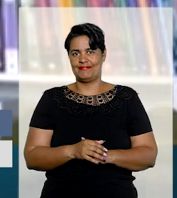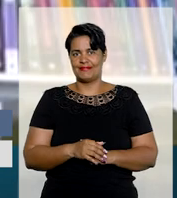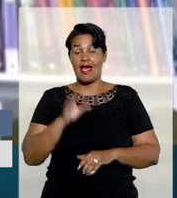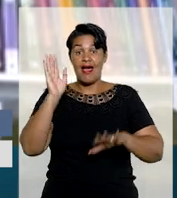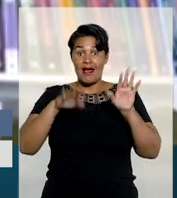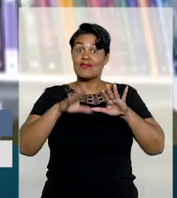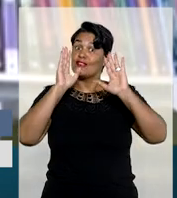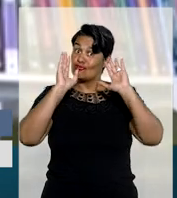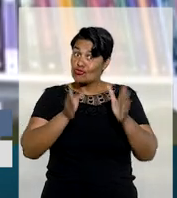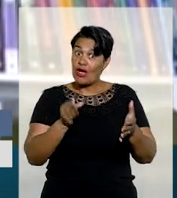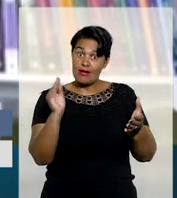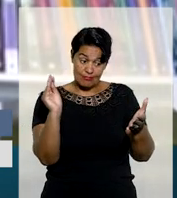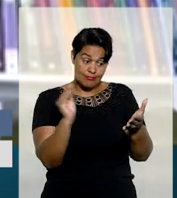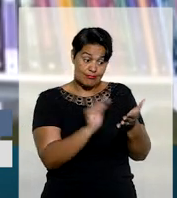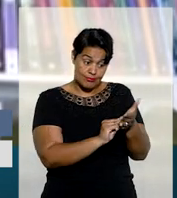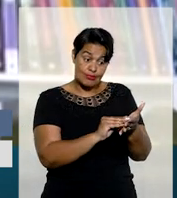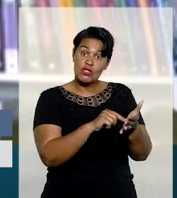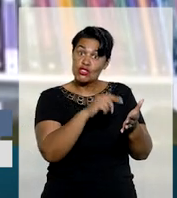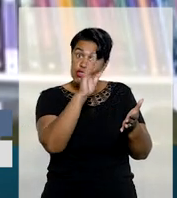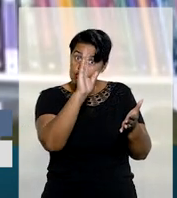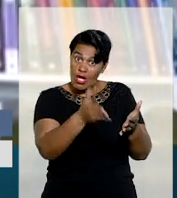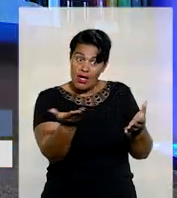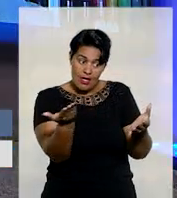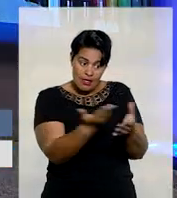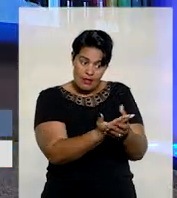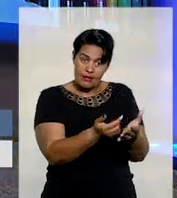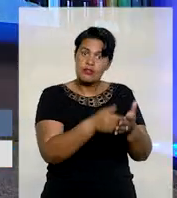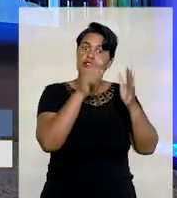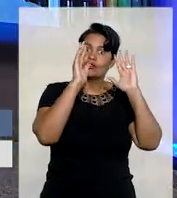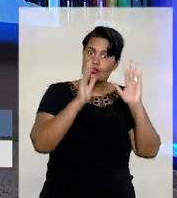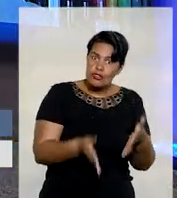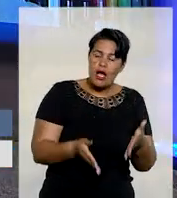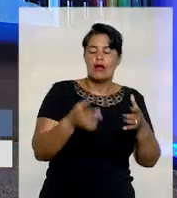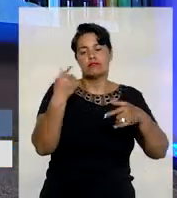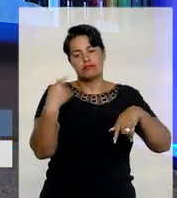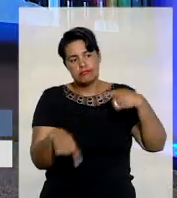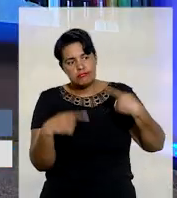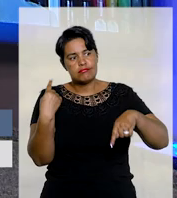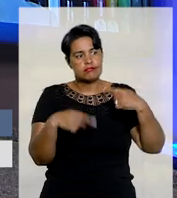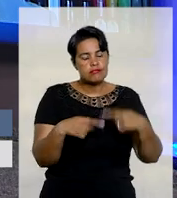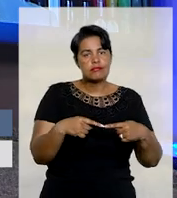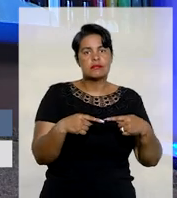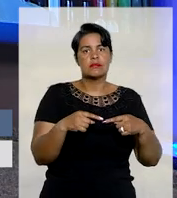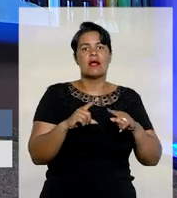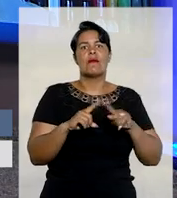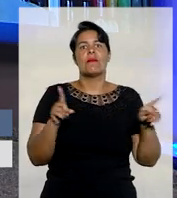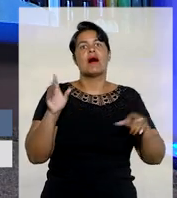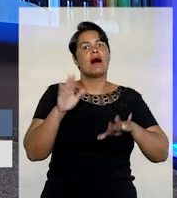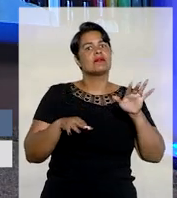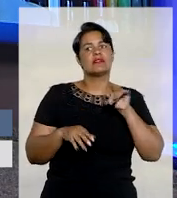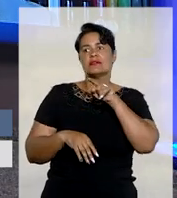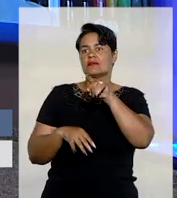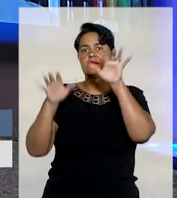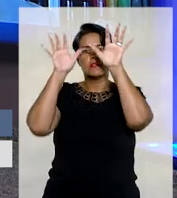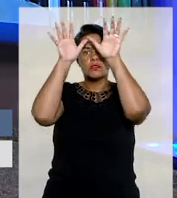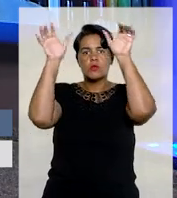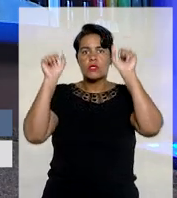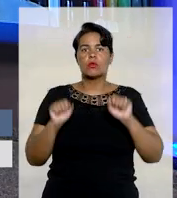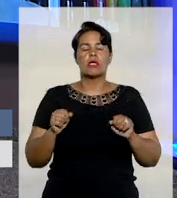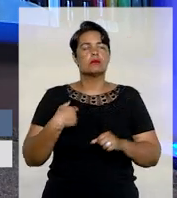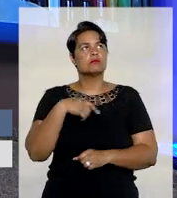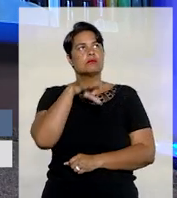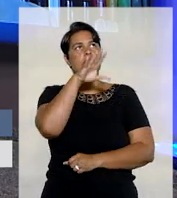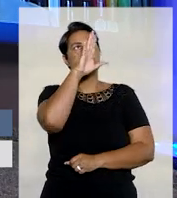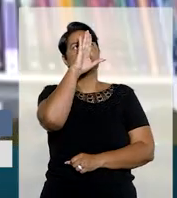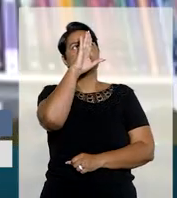no processo, que já apareceu antes, que já foi suscitada ou já foi discutida antes, mas ainda assim o tribunal